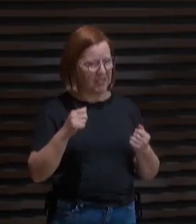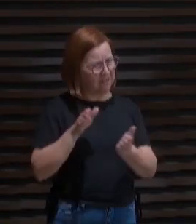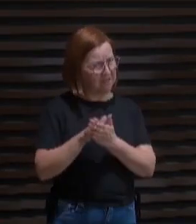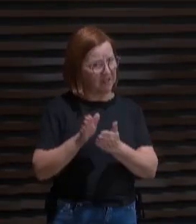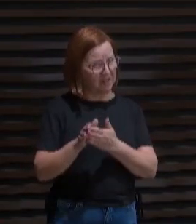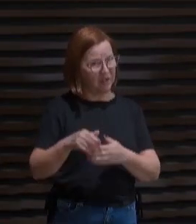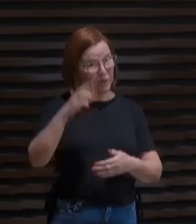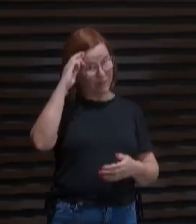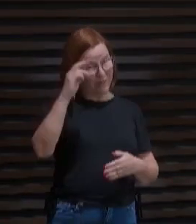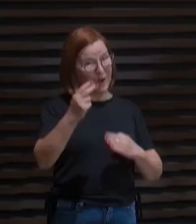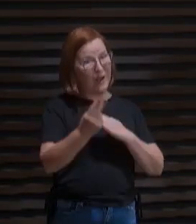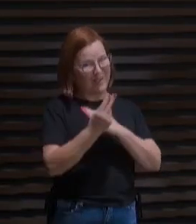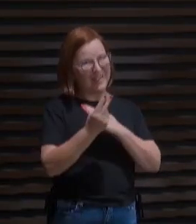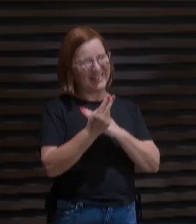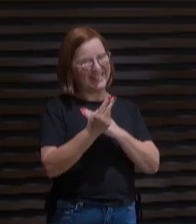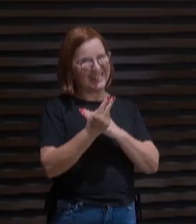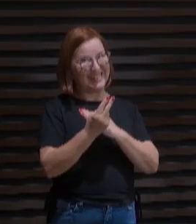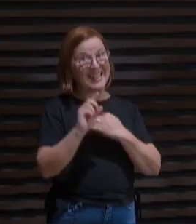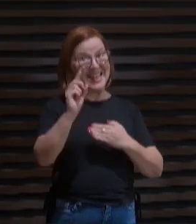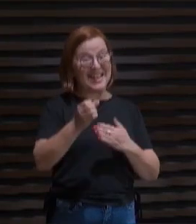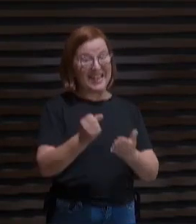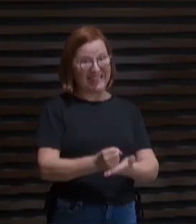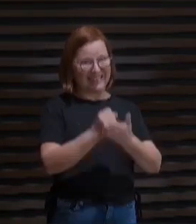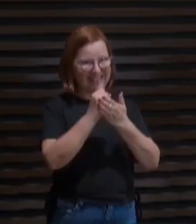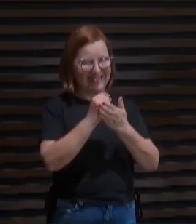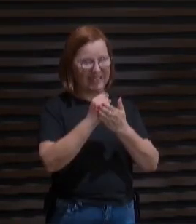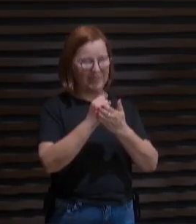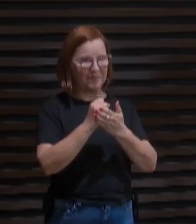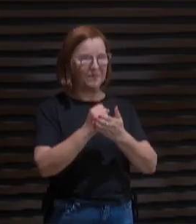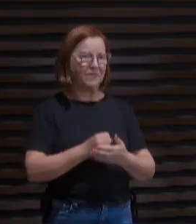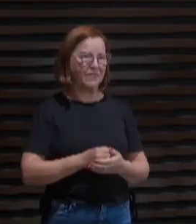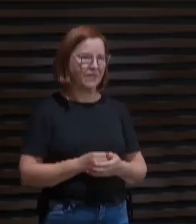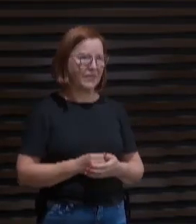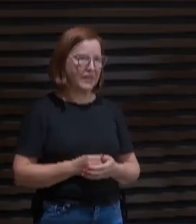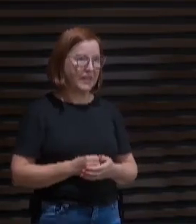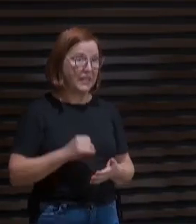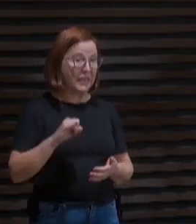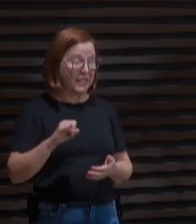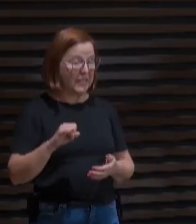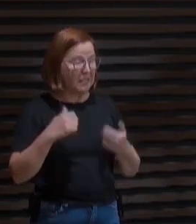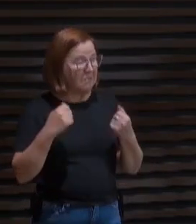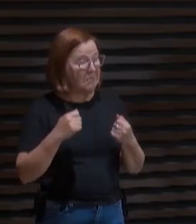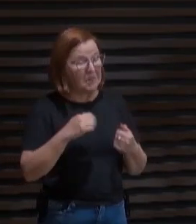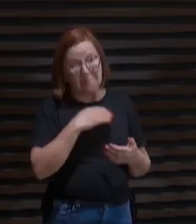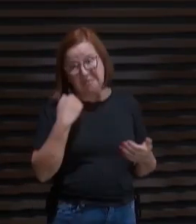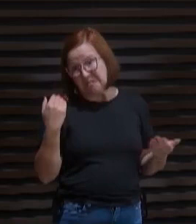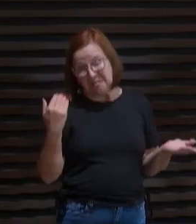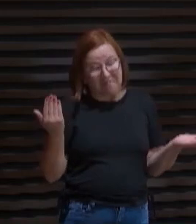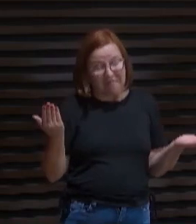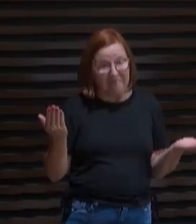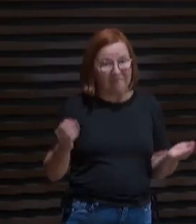cuidar de mim. Ele vai sustentar. E outra, se tiver que morrer como mártir,